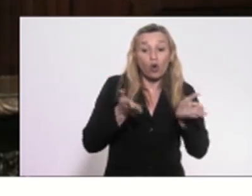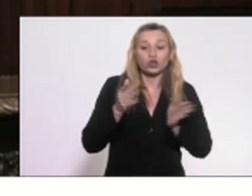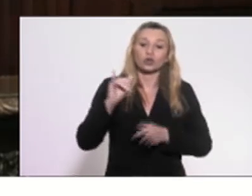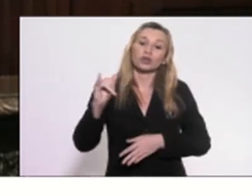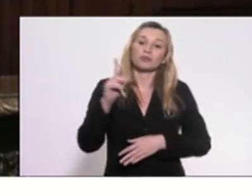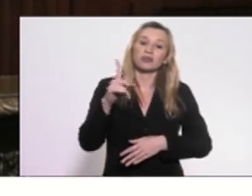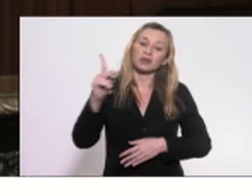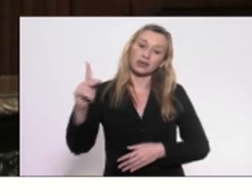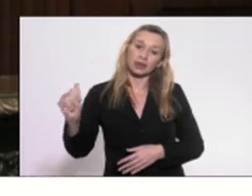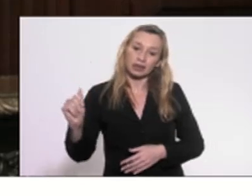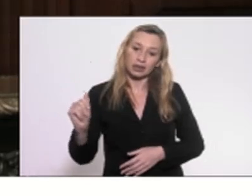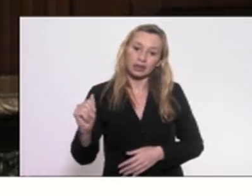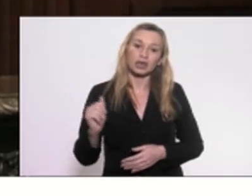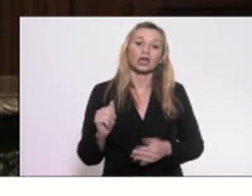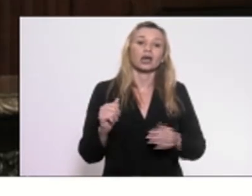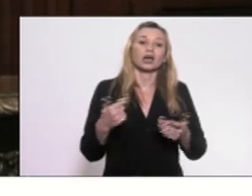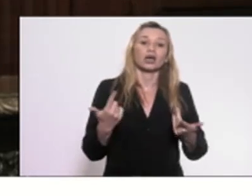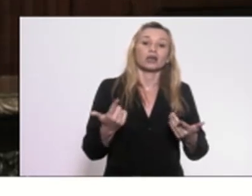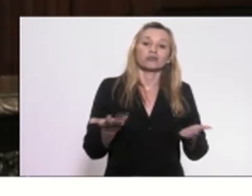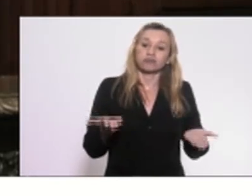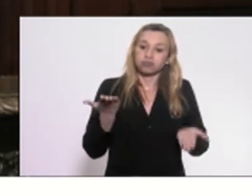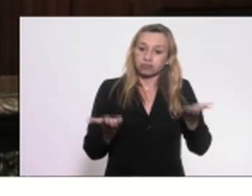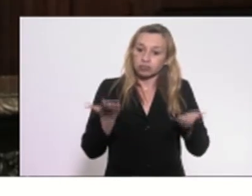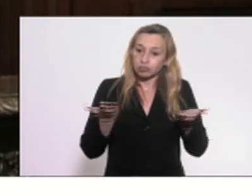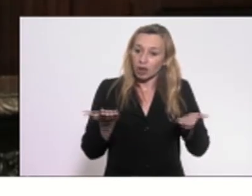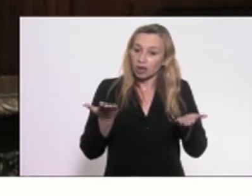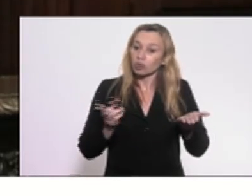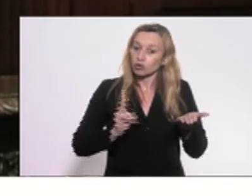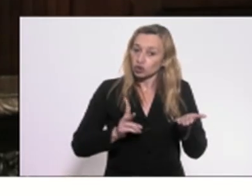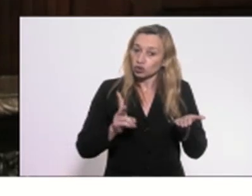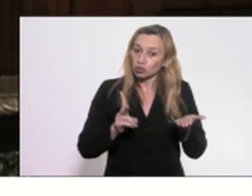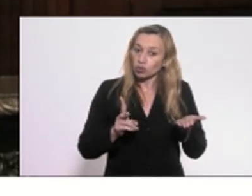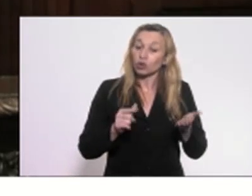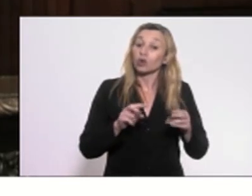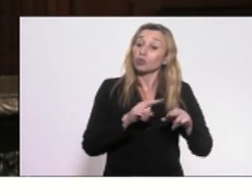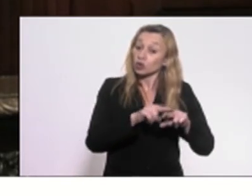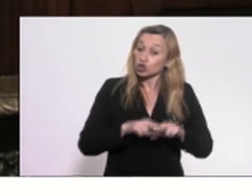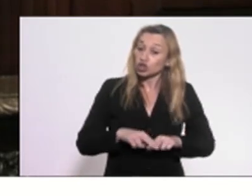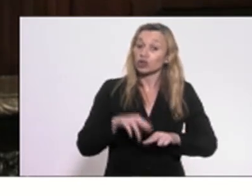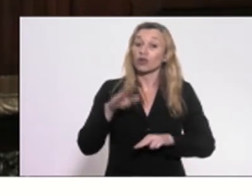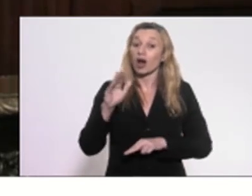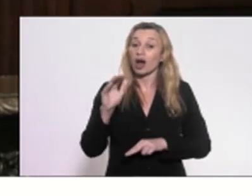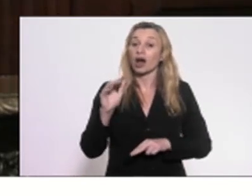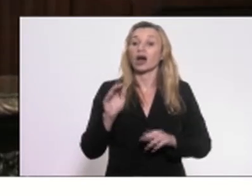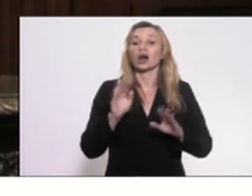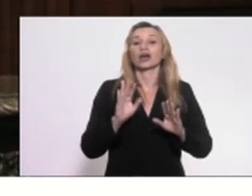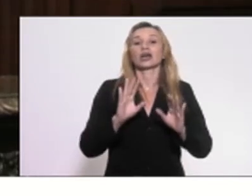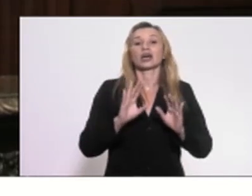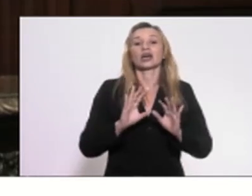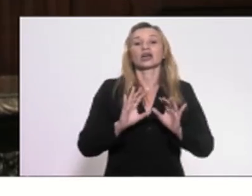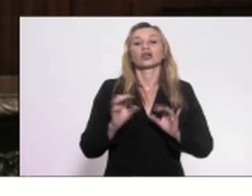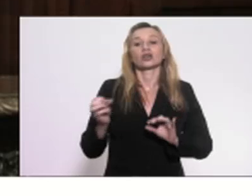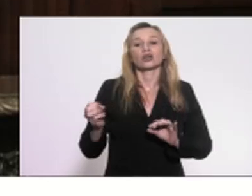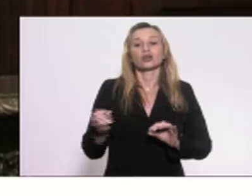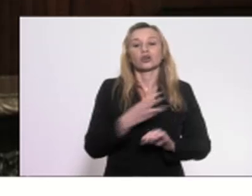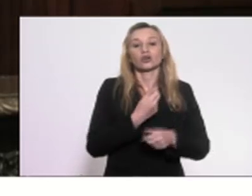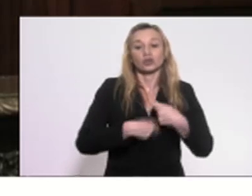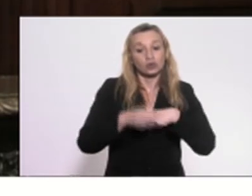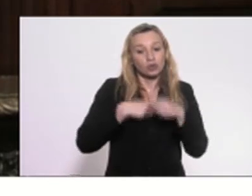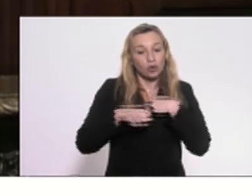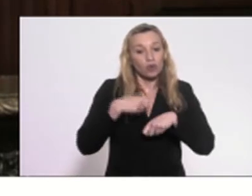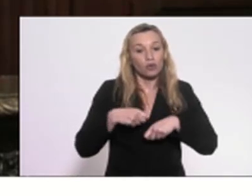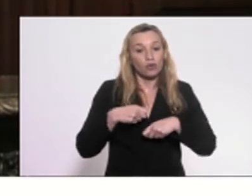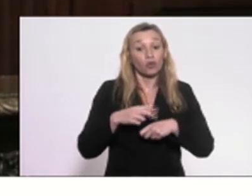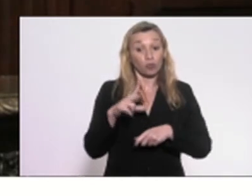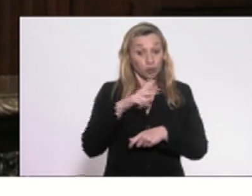PIB ainda está equilibrado em função do agronegócio. Então o próprio